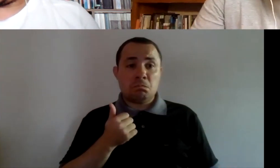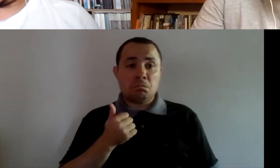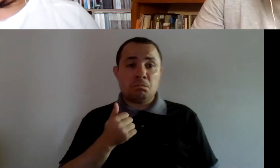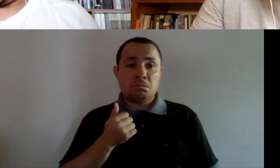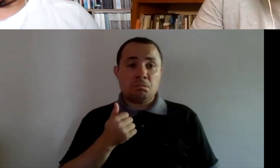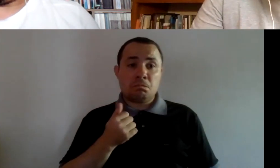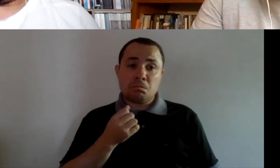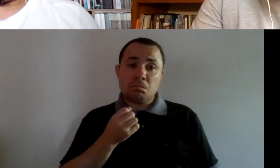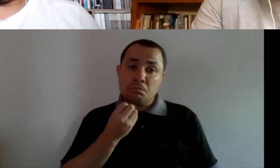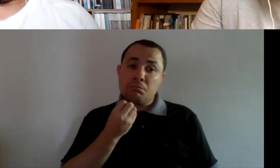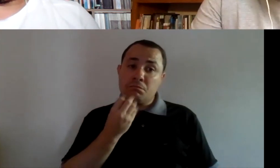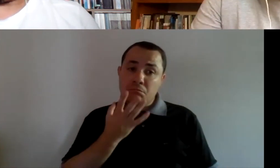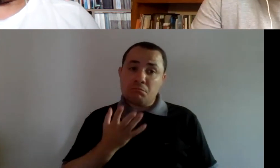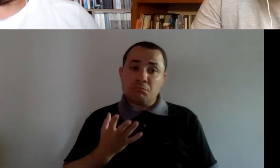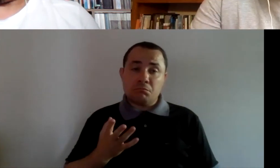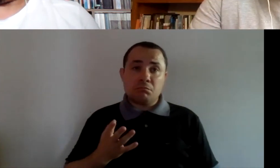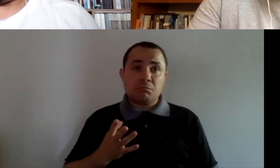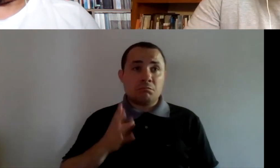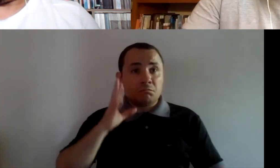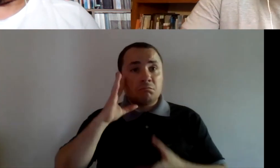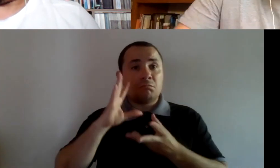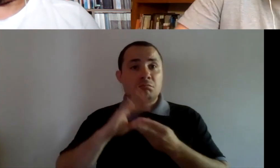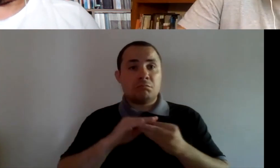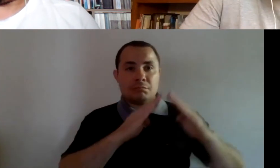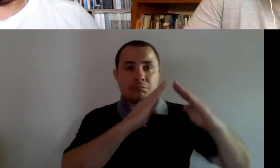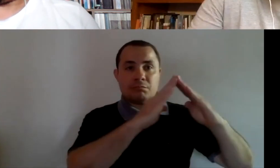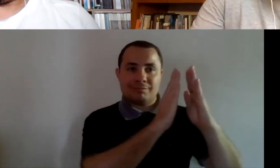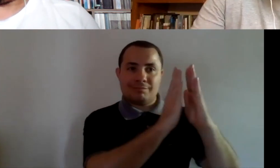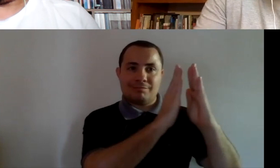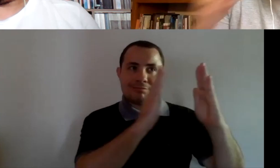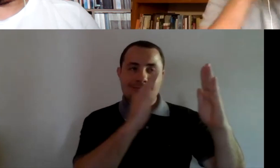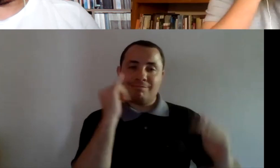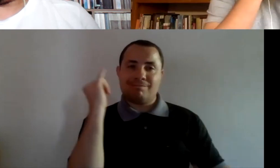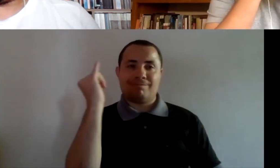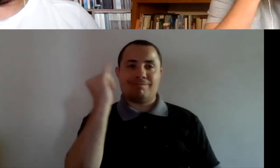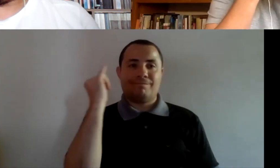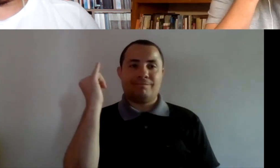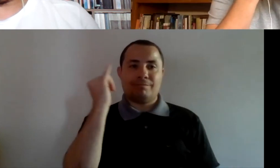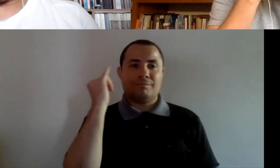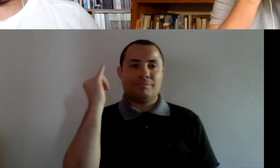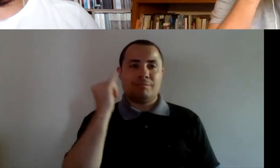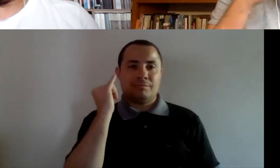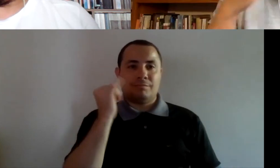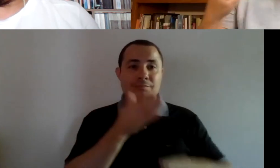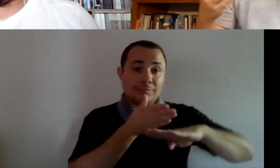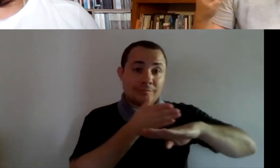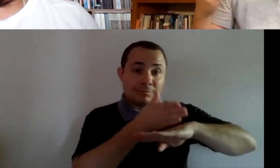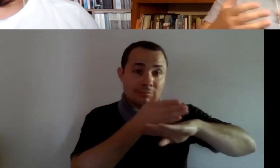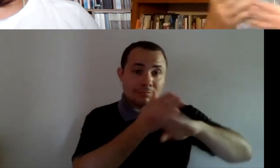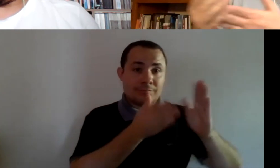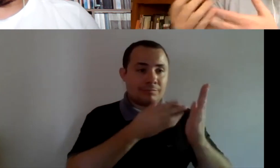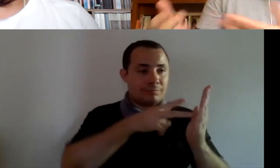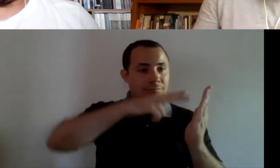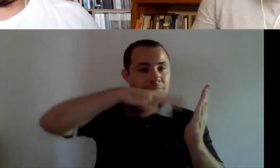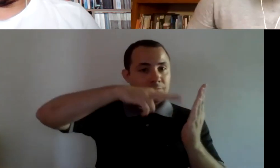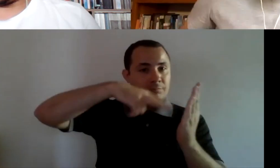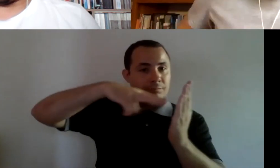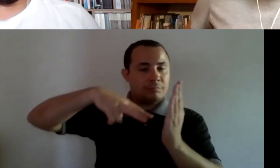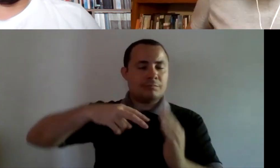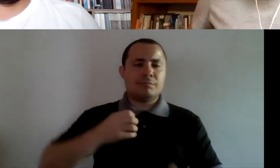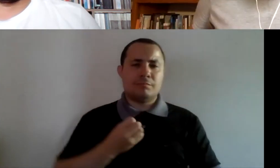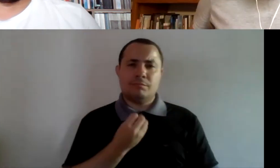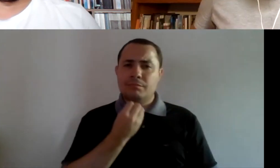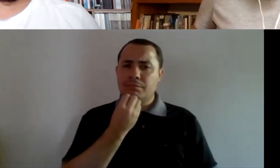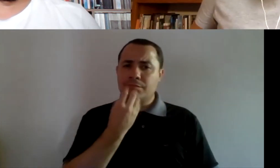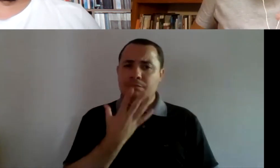que mostra a importância das bibliotecas. Quer dizer, acesso de livro é algo que ter acesso a esses livros